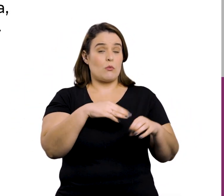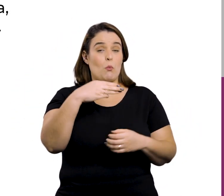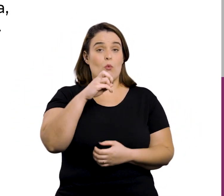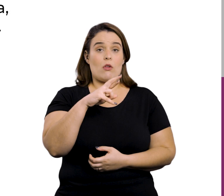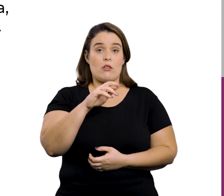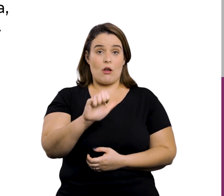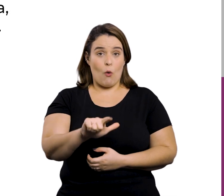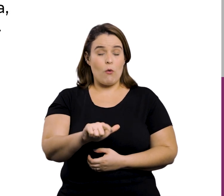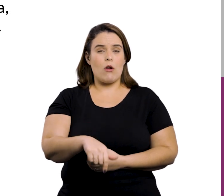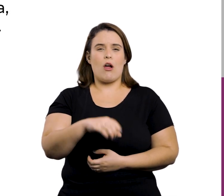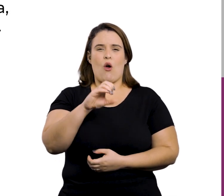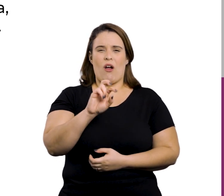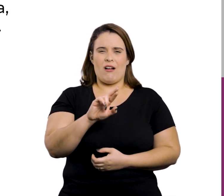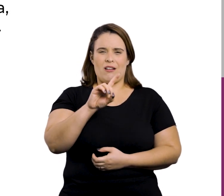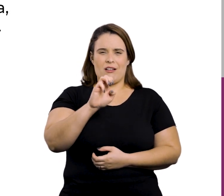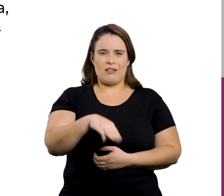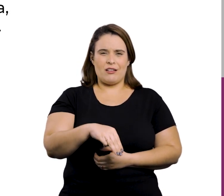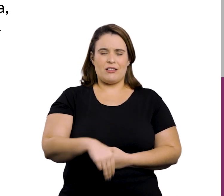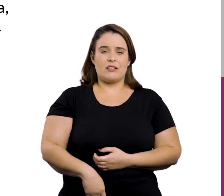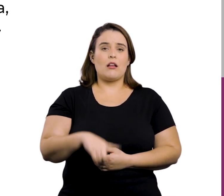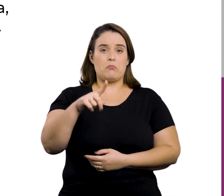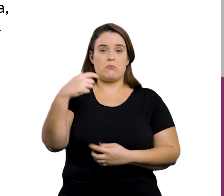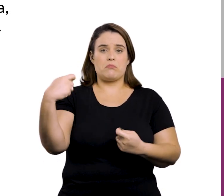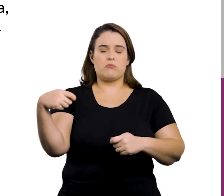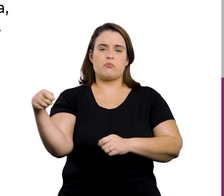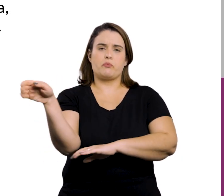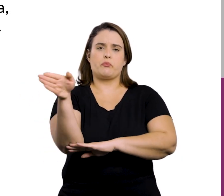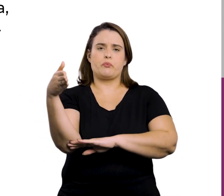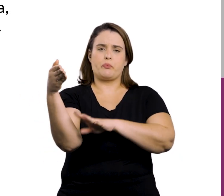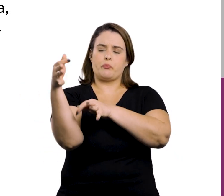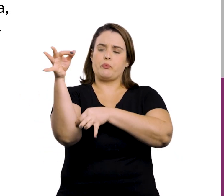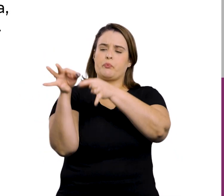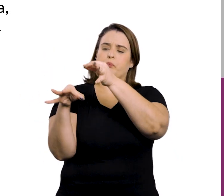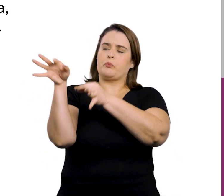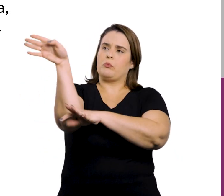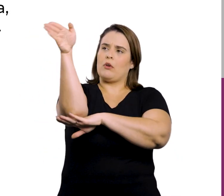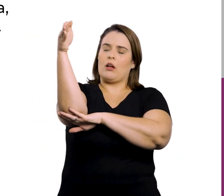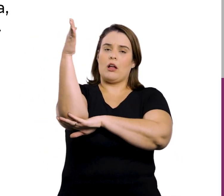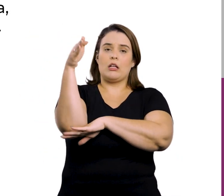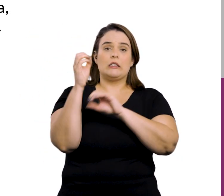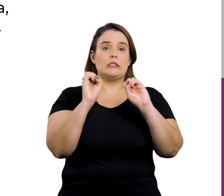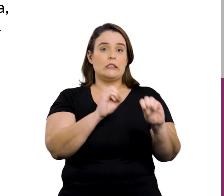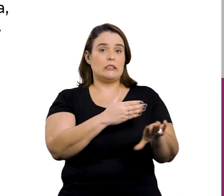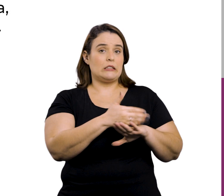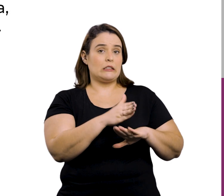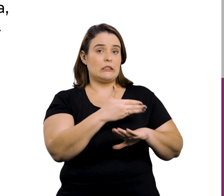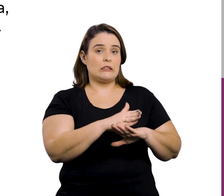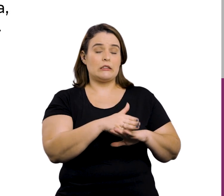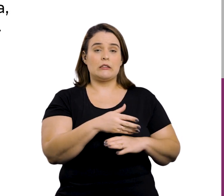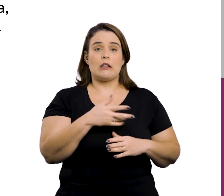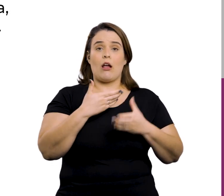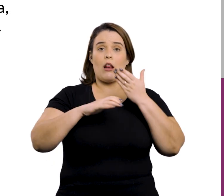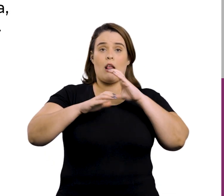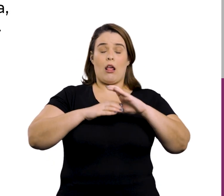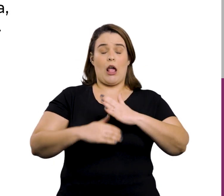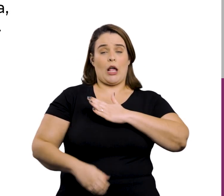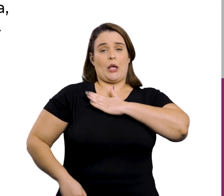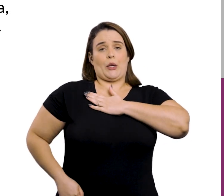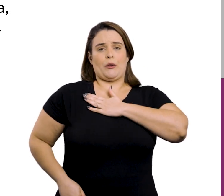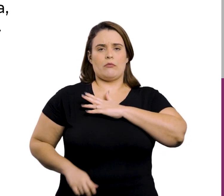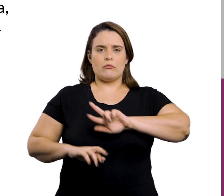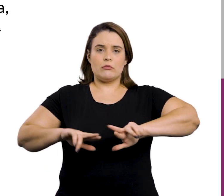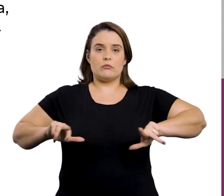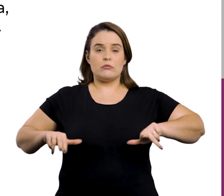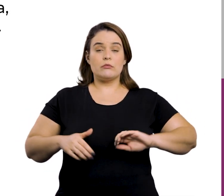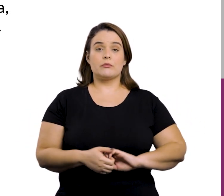moral cívica, ordem unida, atividades de hasteamento da bandeira, ensaios de cantos e hinos, entre outras.